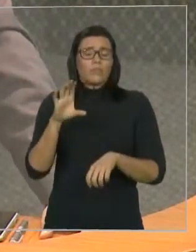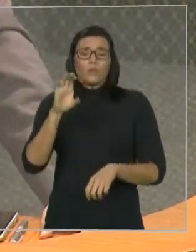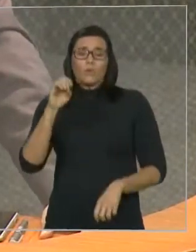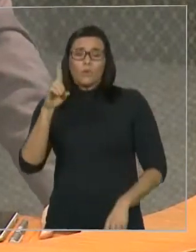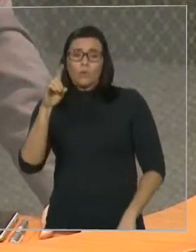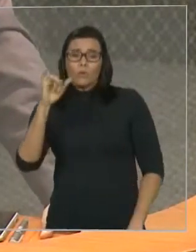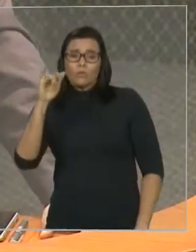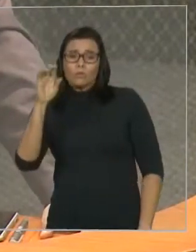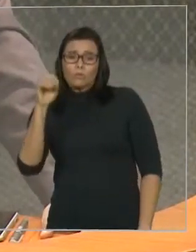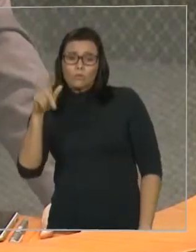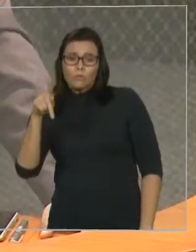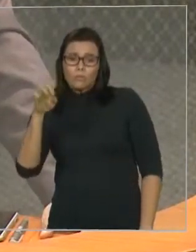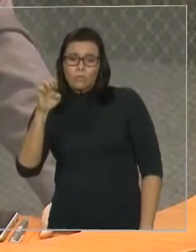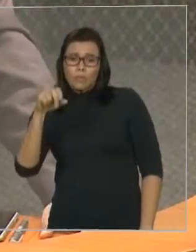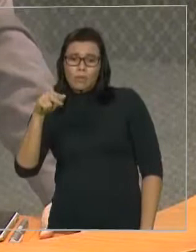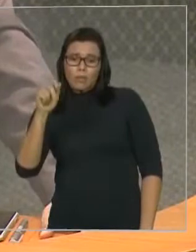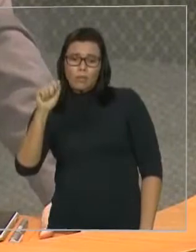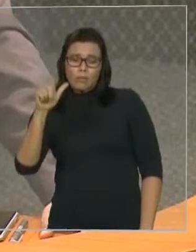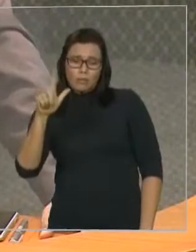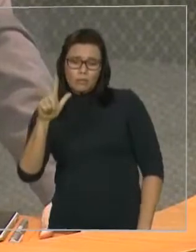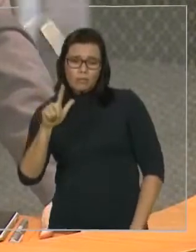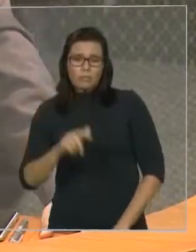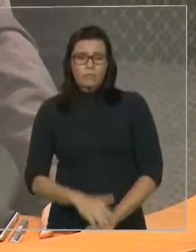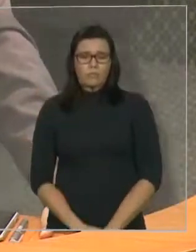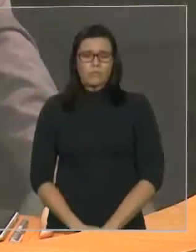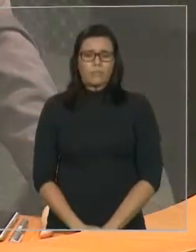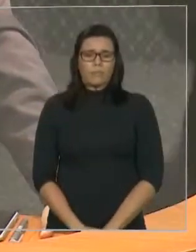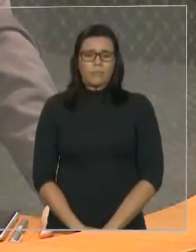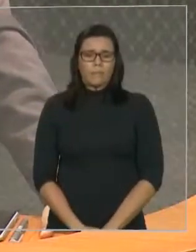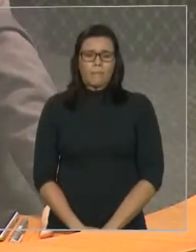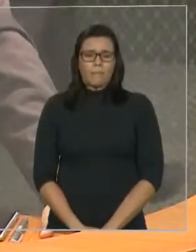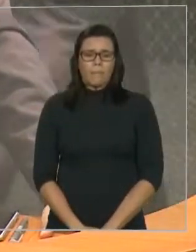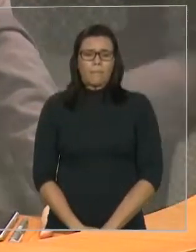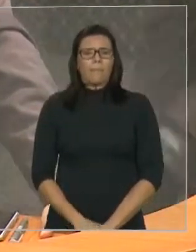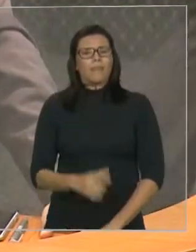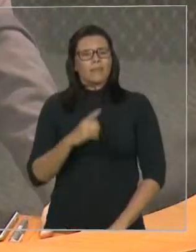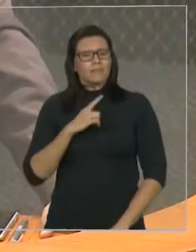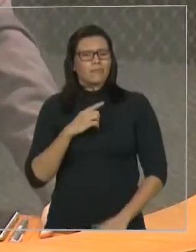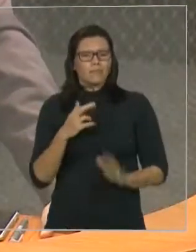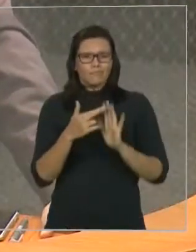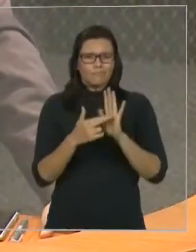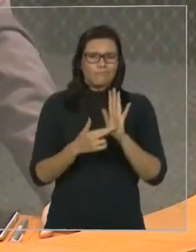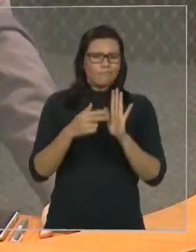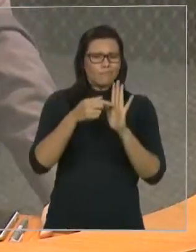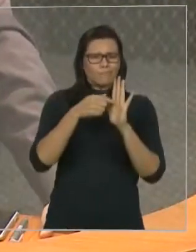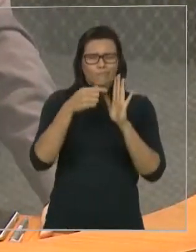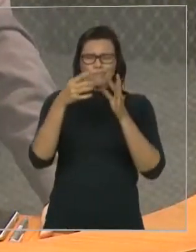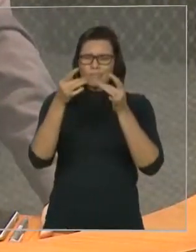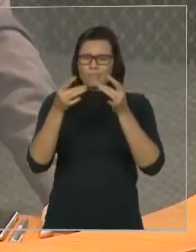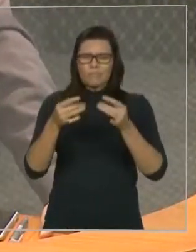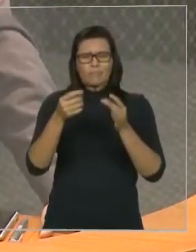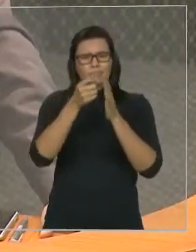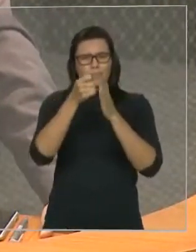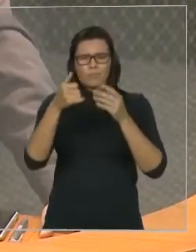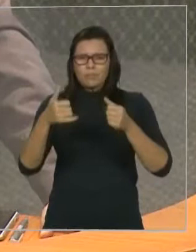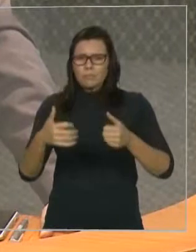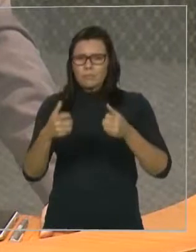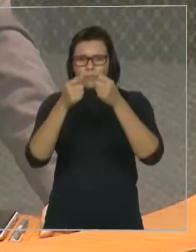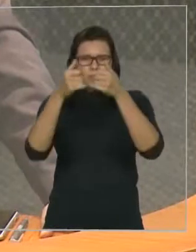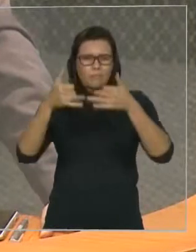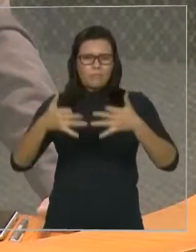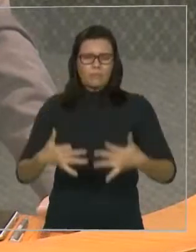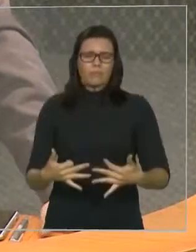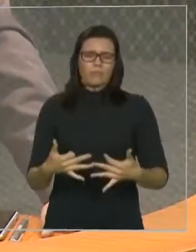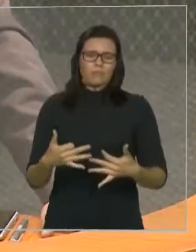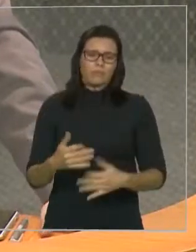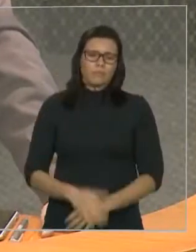os requisitos para a caracterização dessa modalidade criminosa. Isso, no Brasil, ao longo do tempo, tem